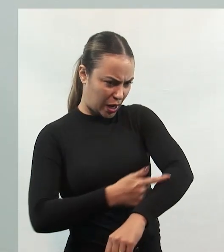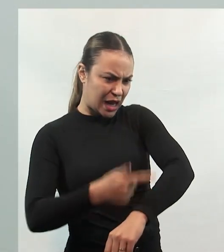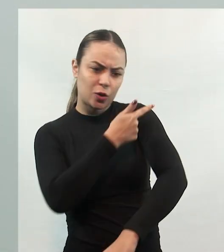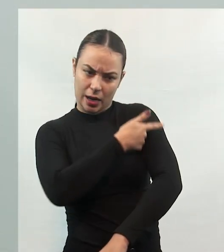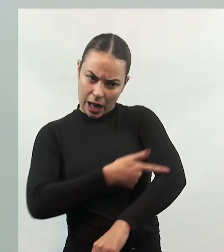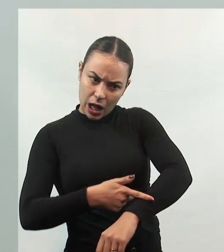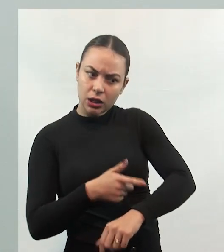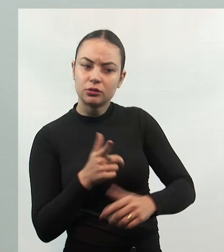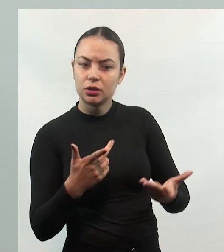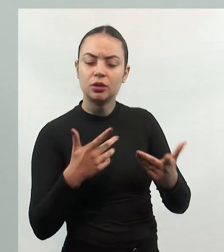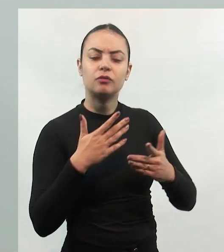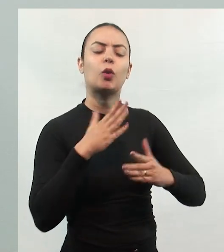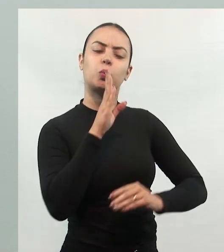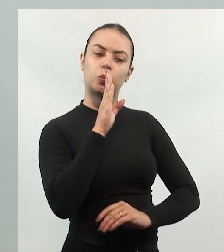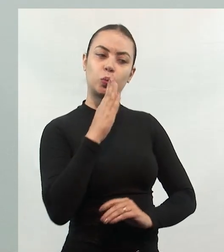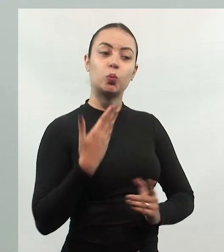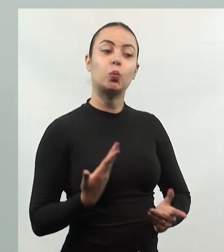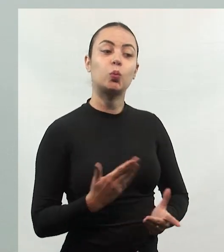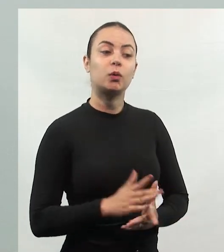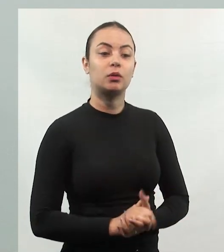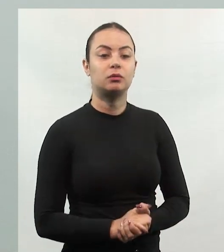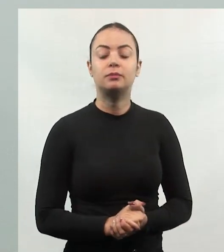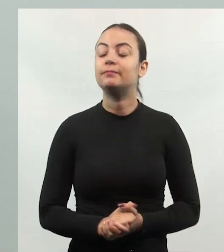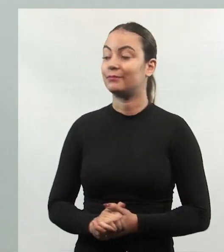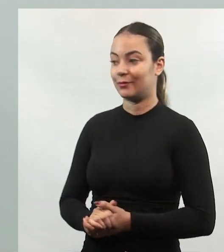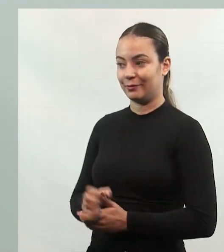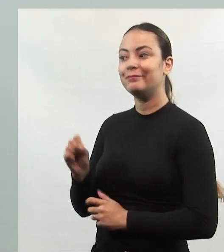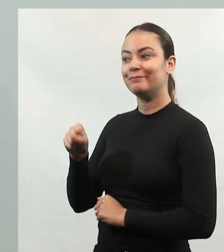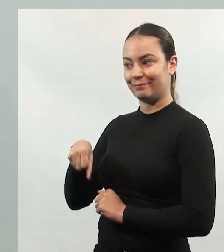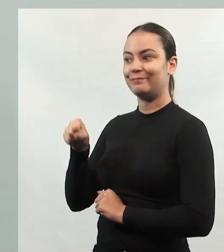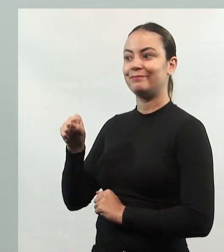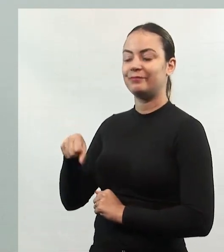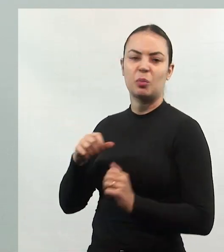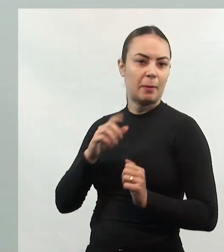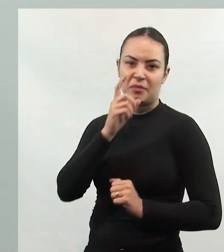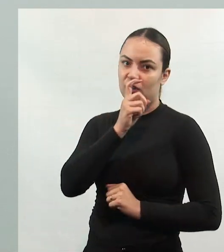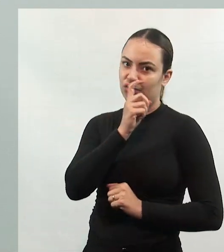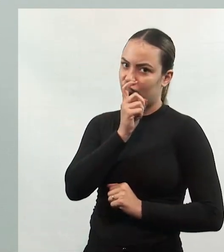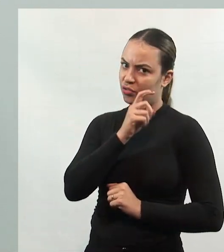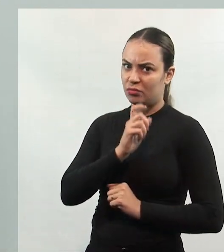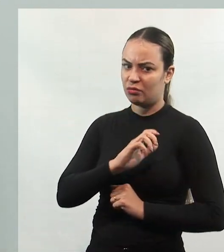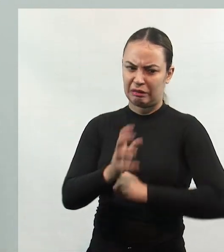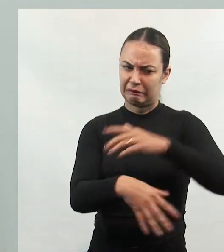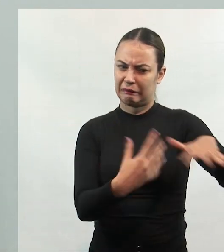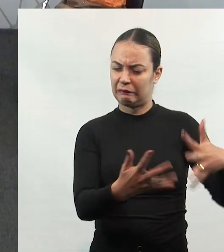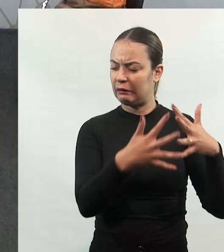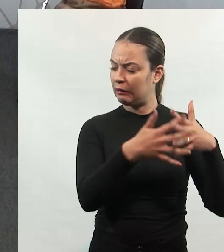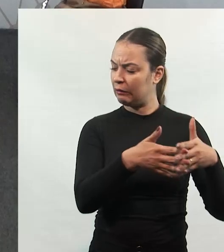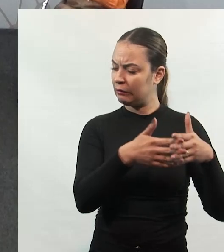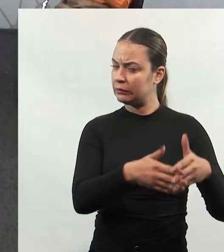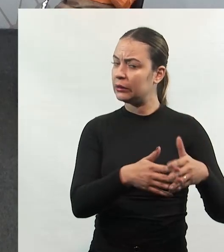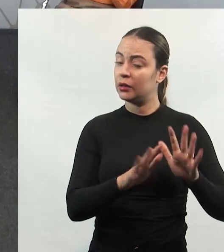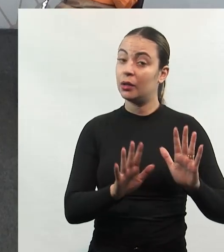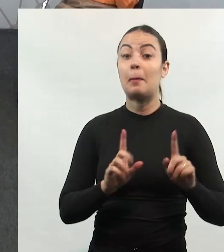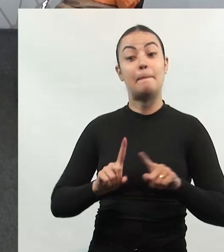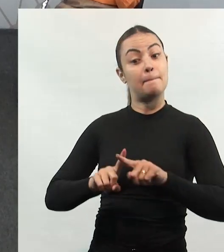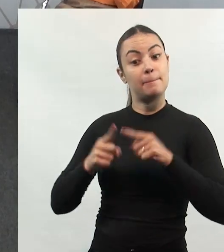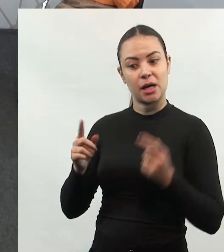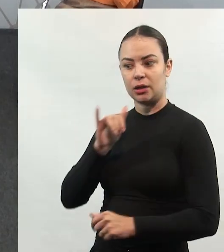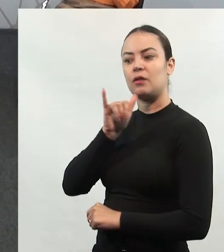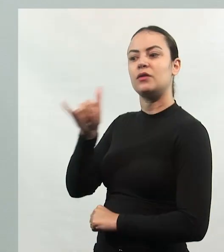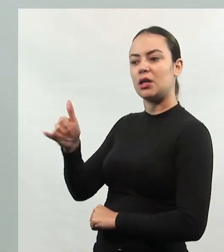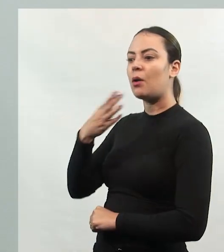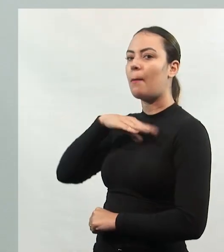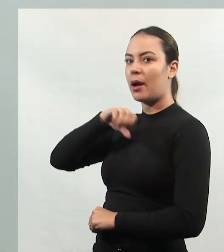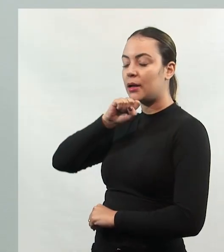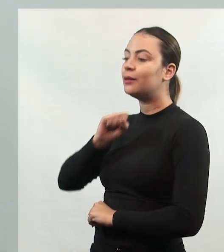aluno, ele era assim, muito ativo na sala, então às vezes se desentendia com um coleguinha de 6 anos, e